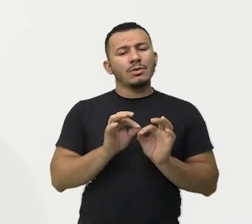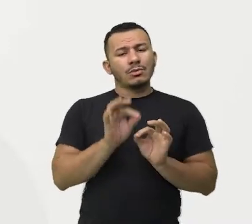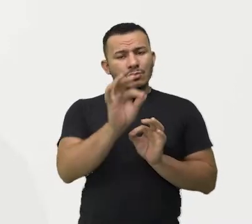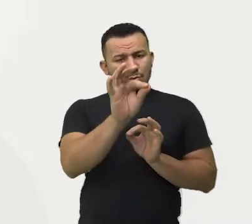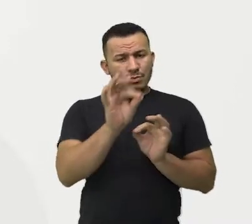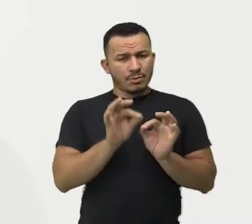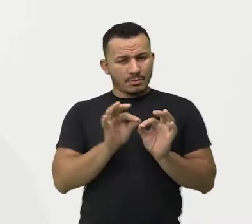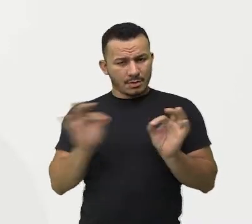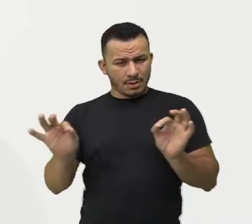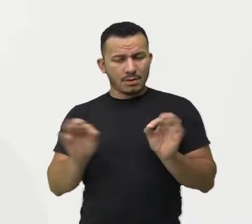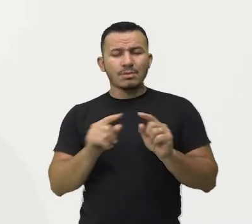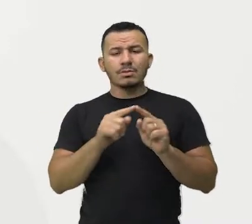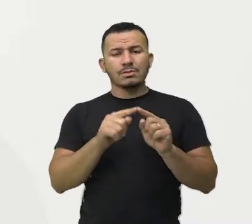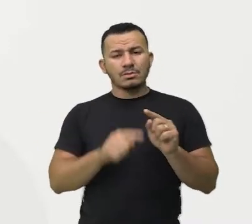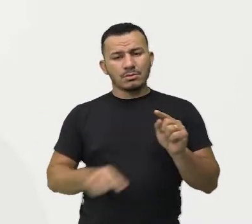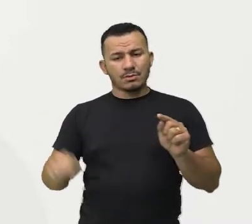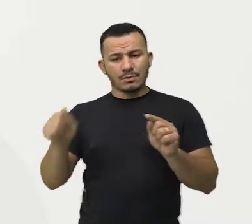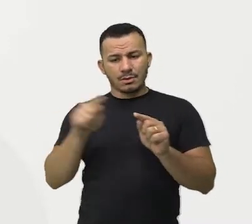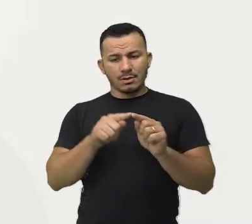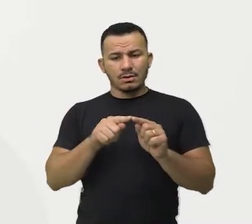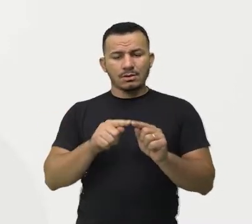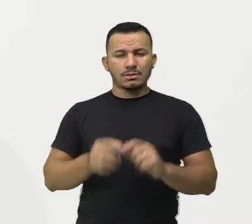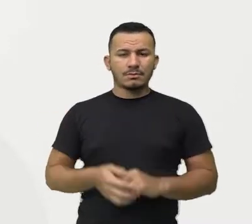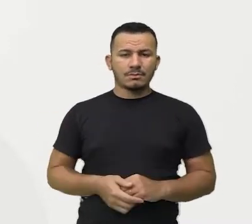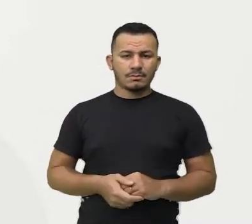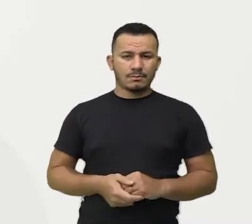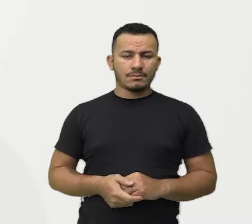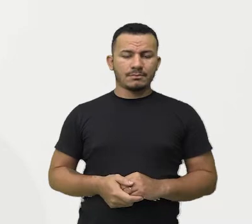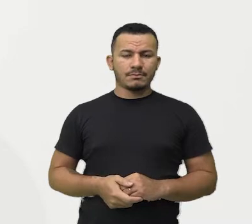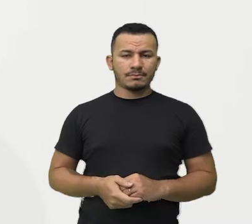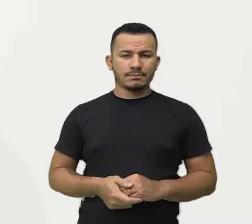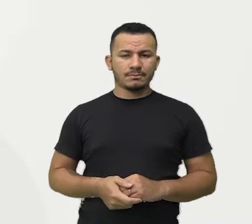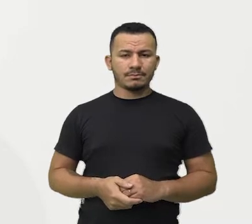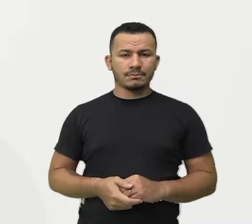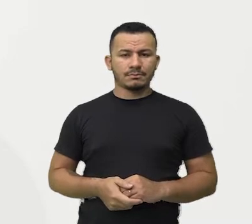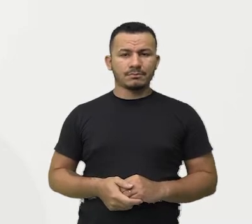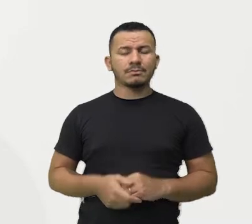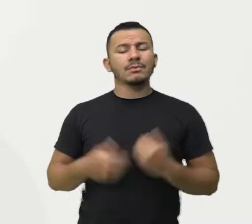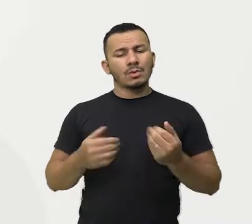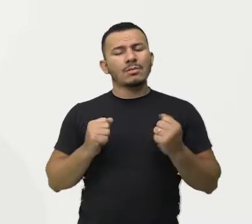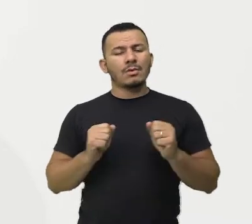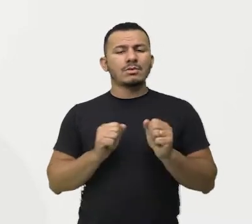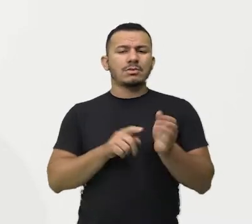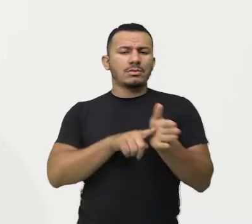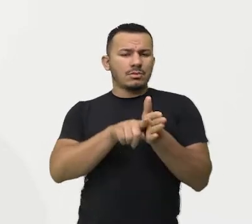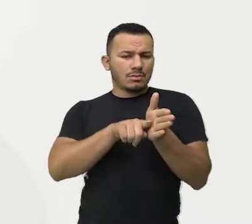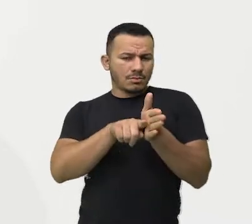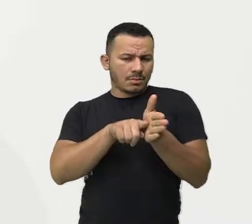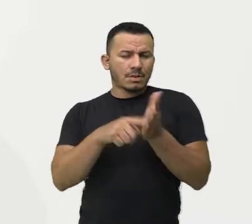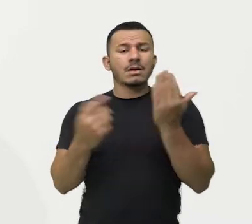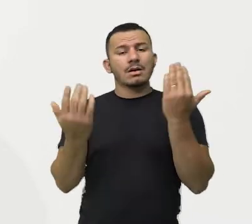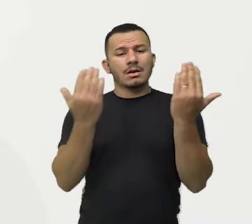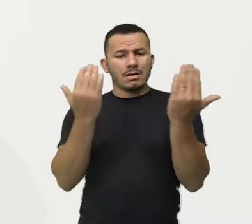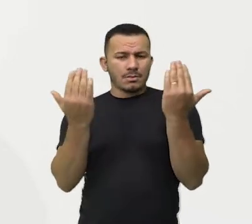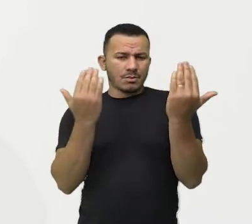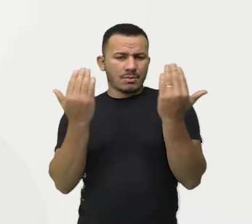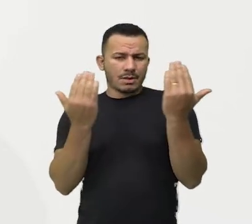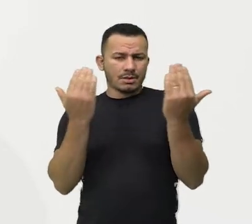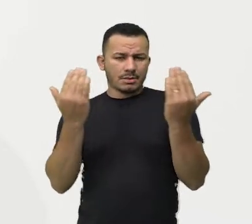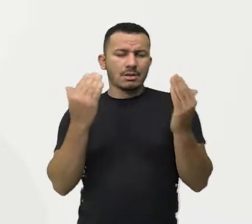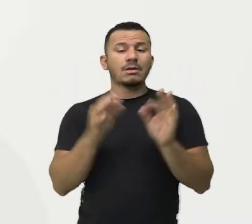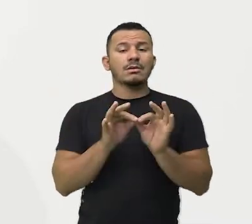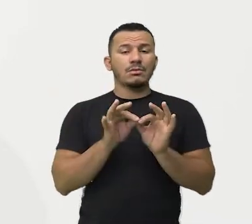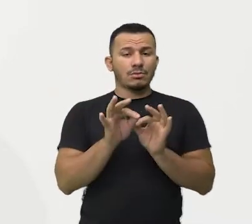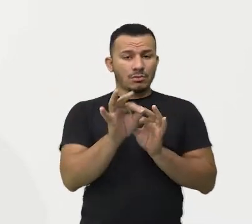circunferência, mas olha só, podemos também fazer uma analogia, que é uma comparação, quando a gente fala de comprimento